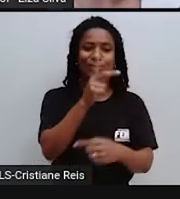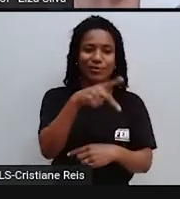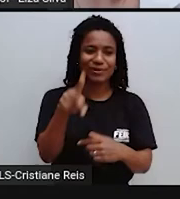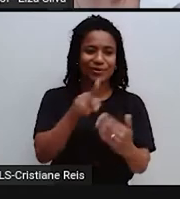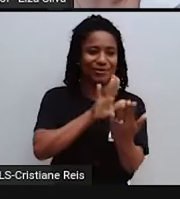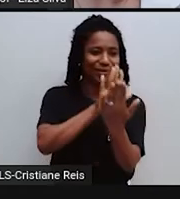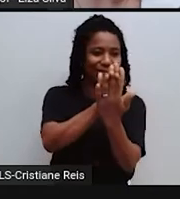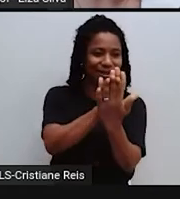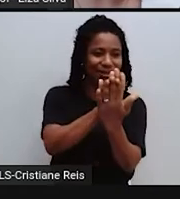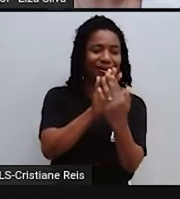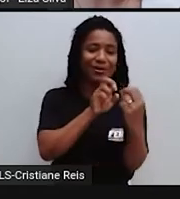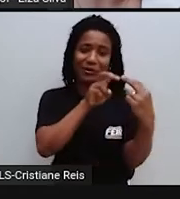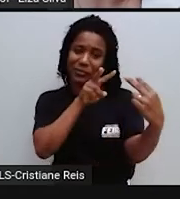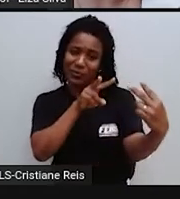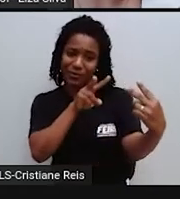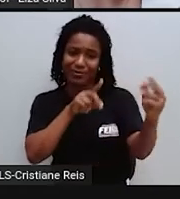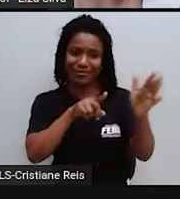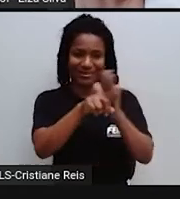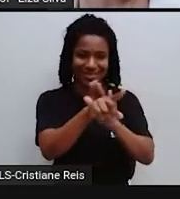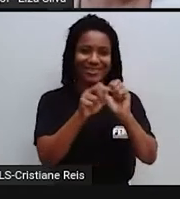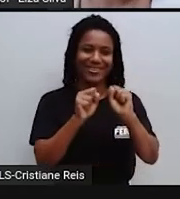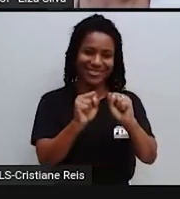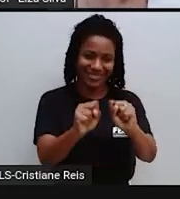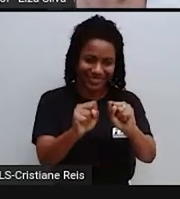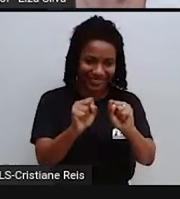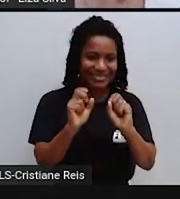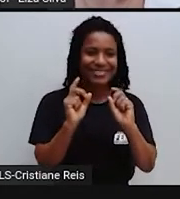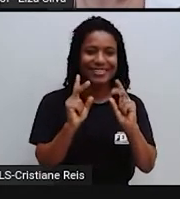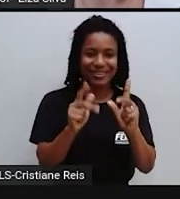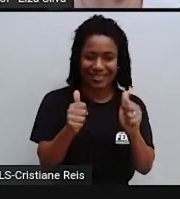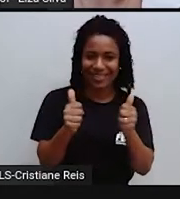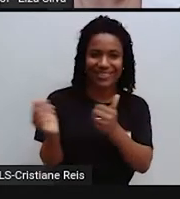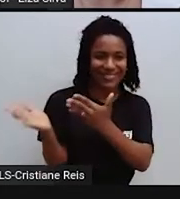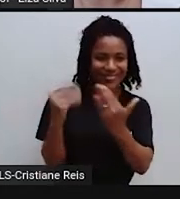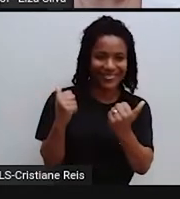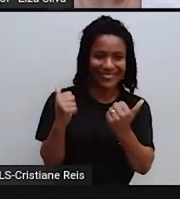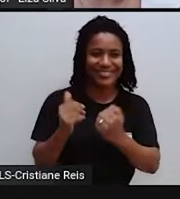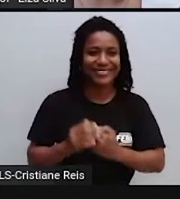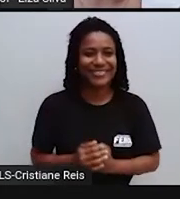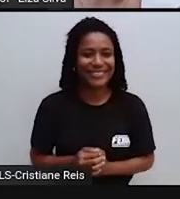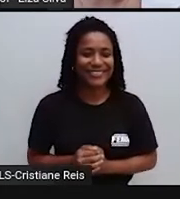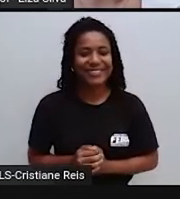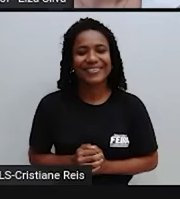seu professor ou professora. Ok? Let's go. Vamos lá.